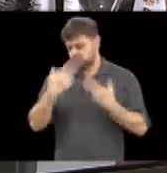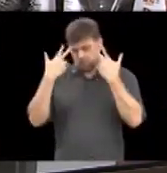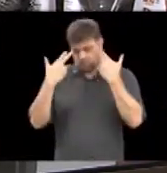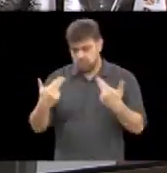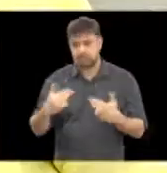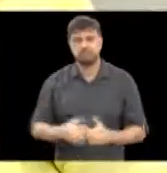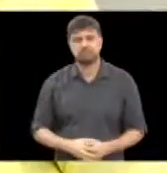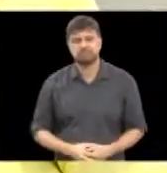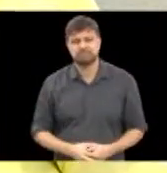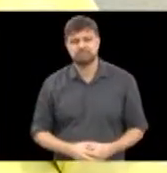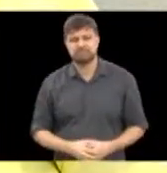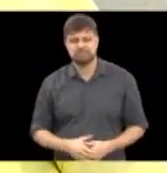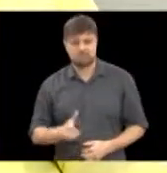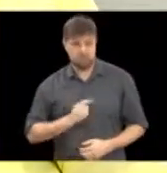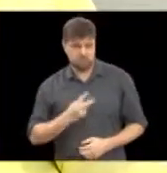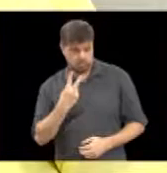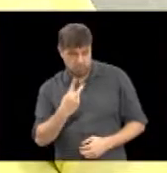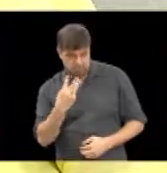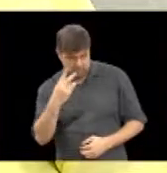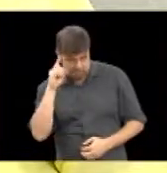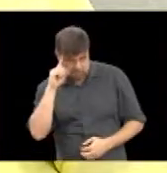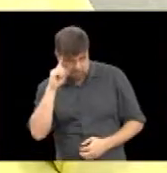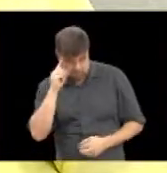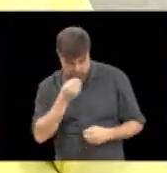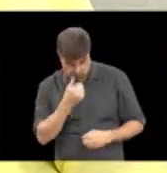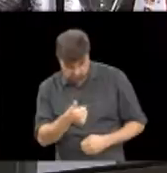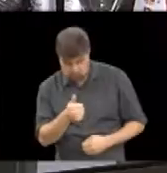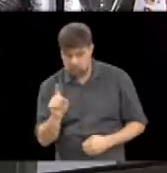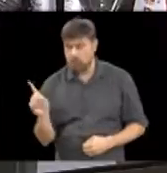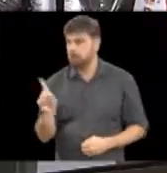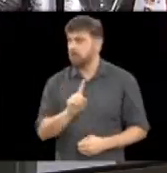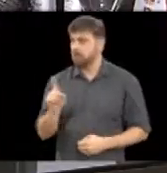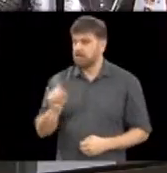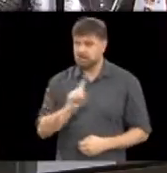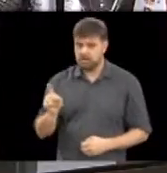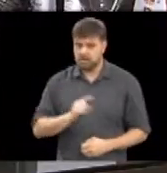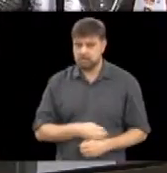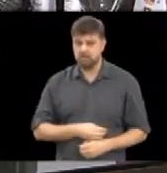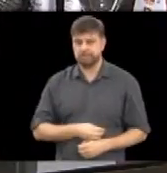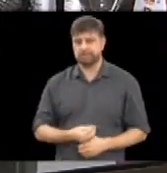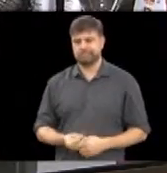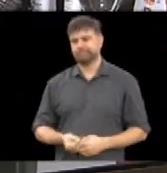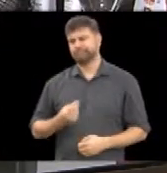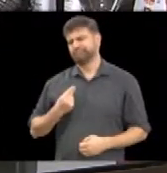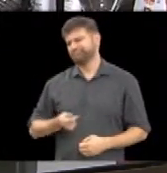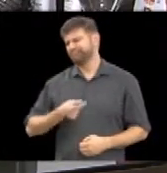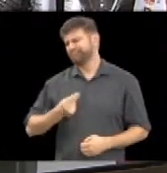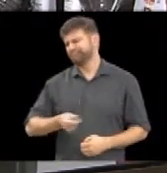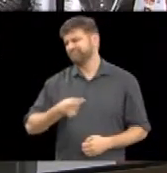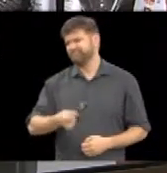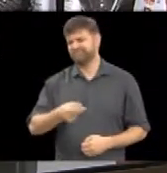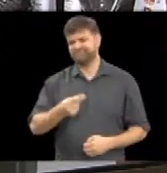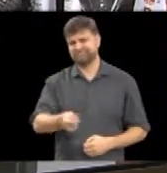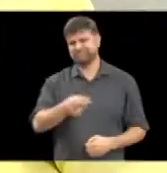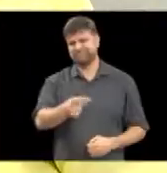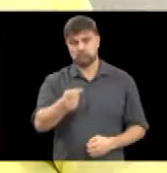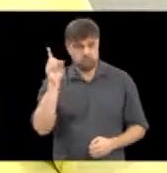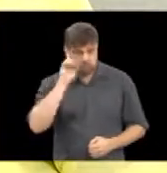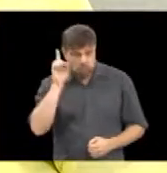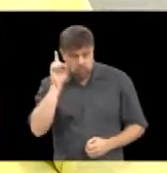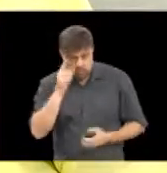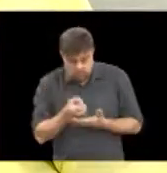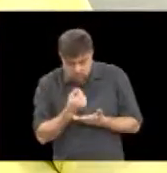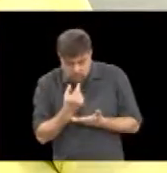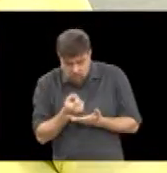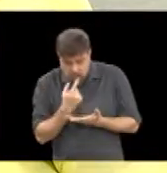aquilo normal. E geralmente o quê? 2, 3 dias tá tudo bem? Não, alergia crônica. Ou sazonal, mas tomar